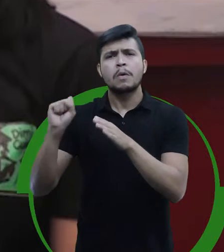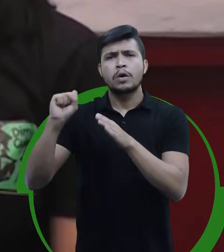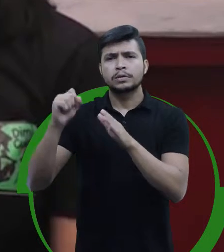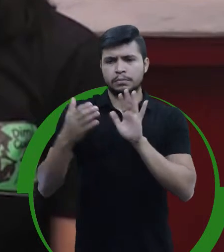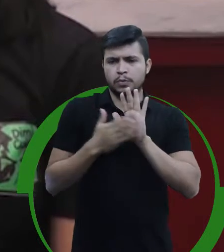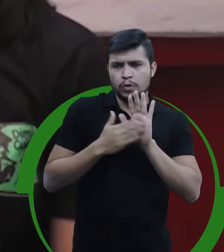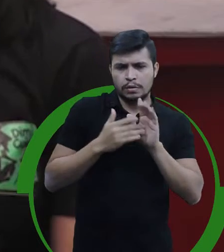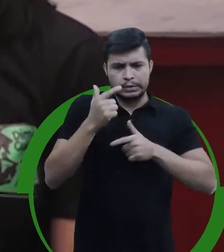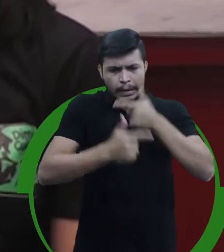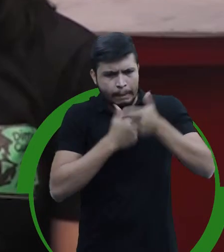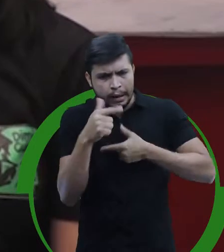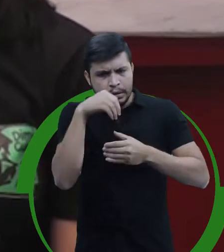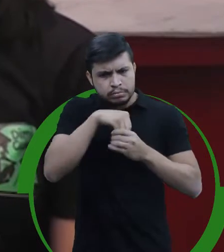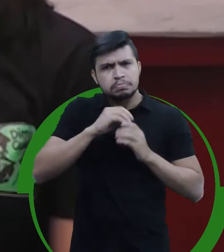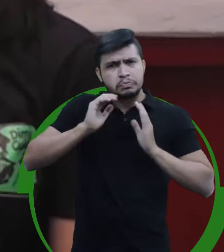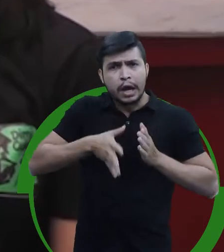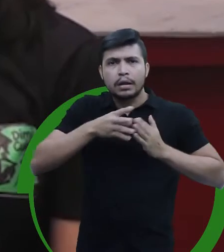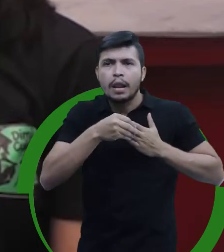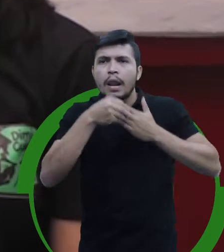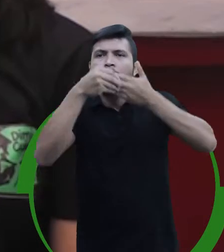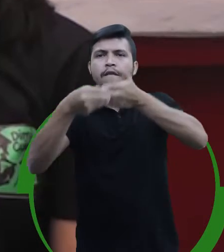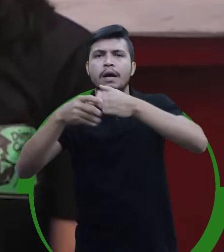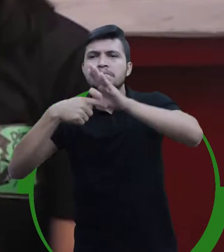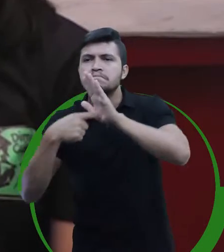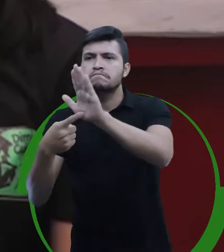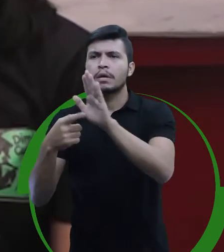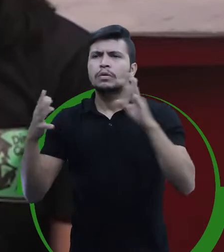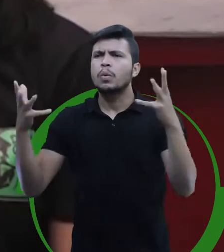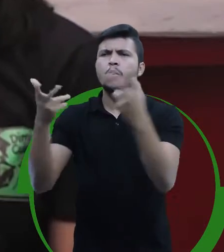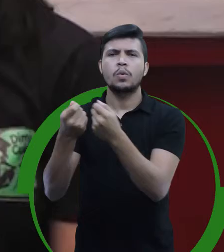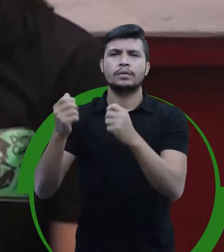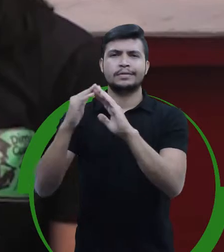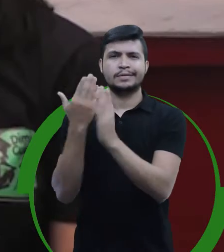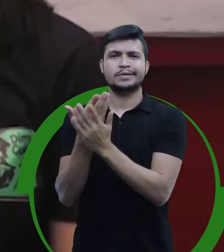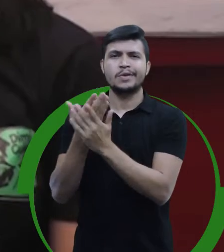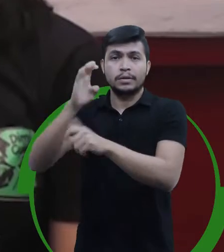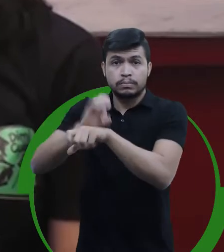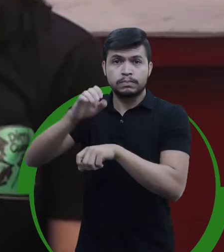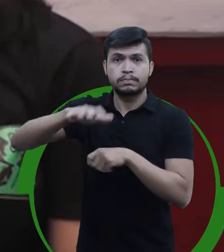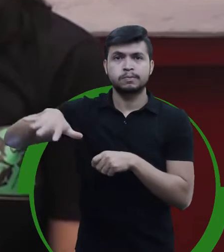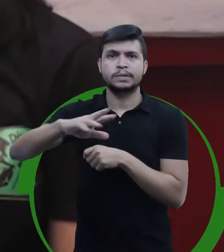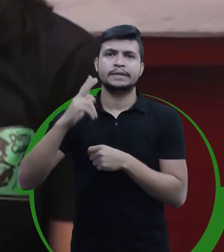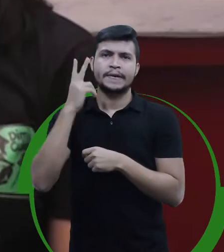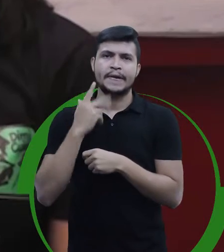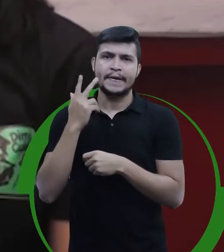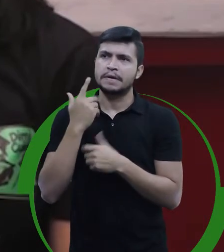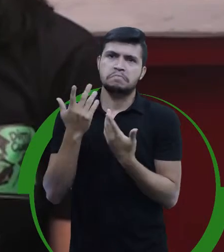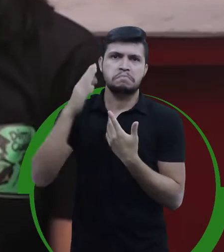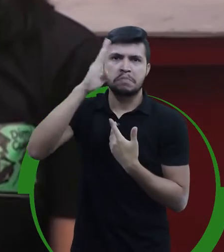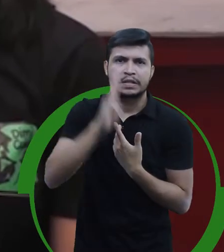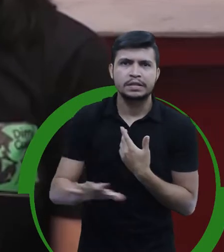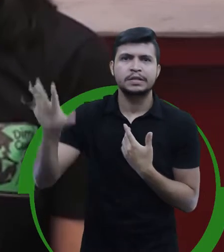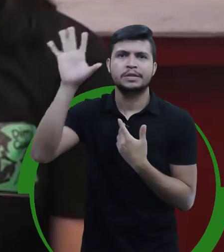levar o trabalho que a gente desenvolve para todas as escolas do estado do Ceará e, quem sabe, um dia para o